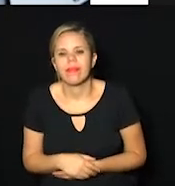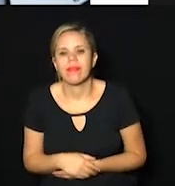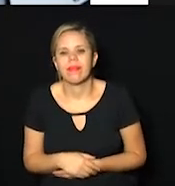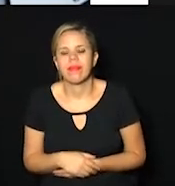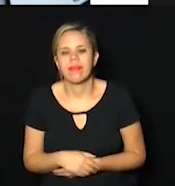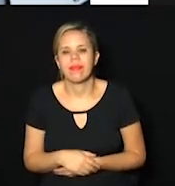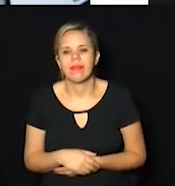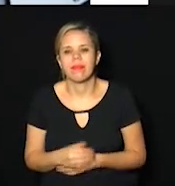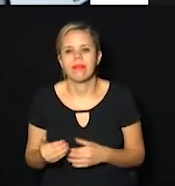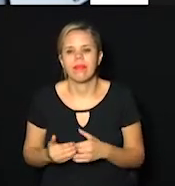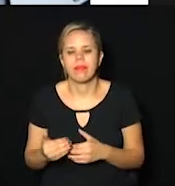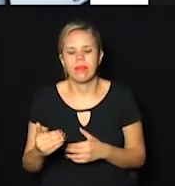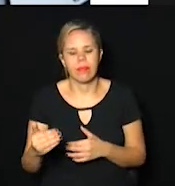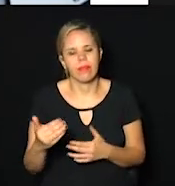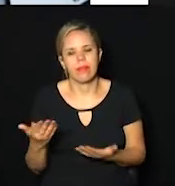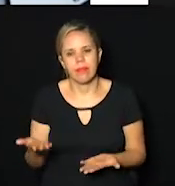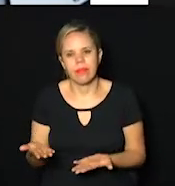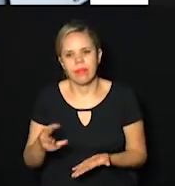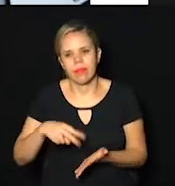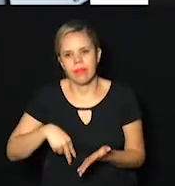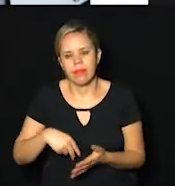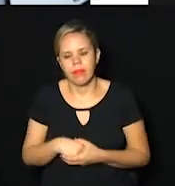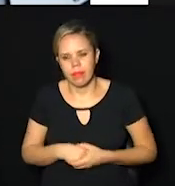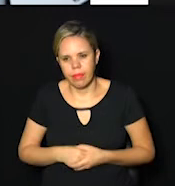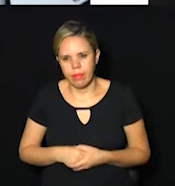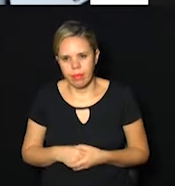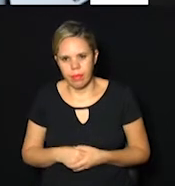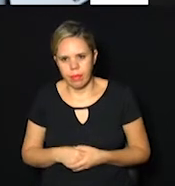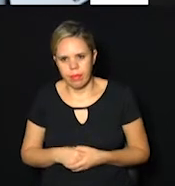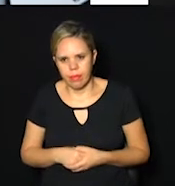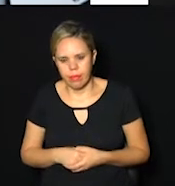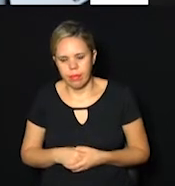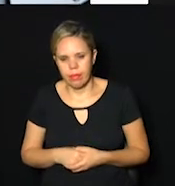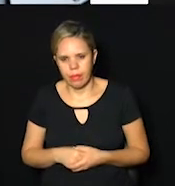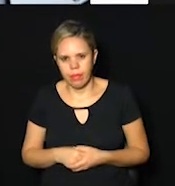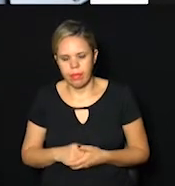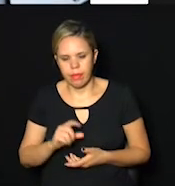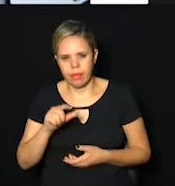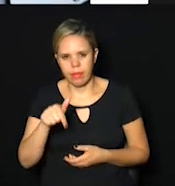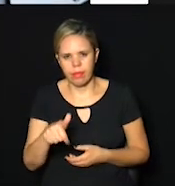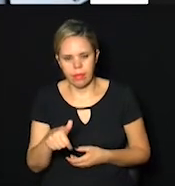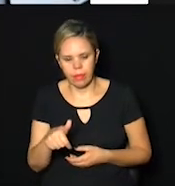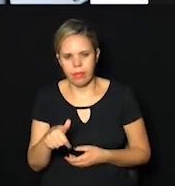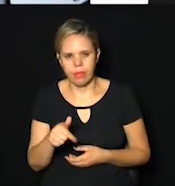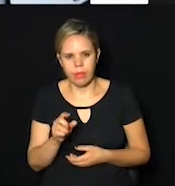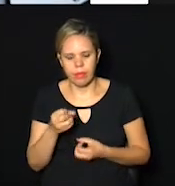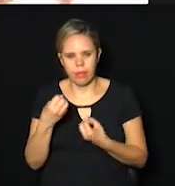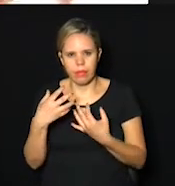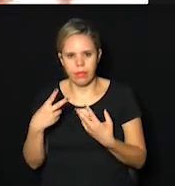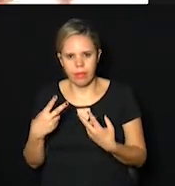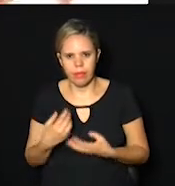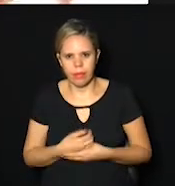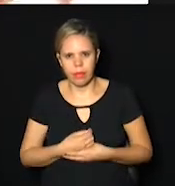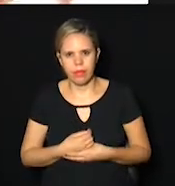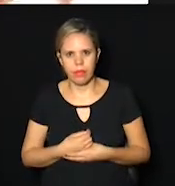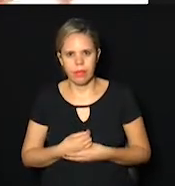a partir dessas leituras. Dei uma olhada aqui, mas está tudo em ordem. Depois a gente comenta mais coisas. Como